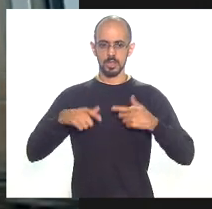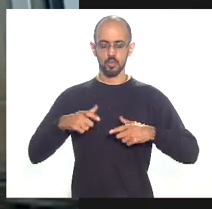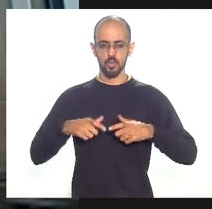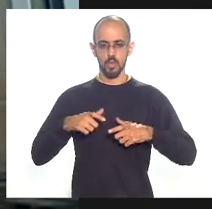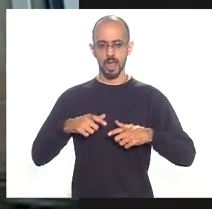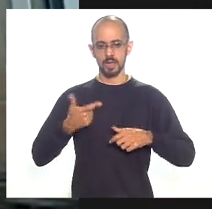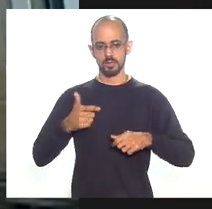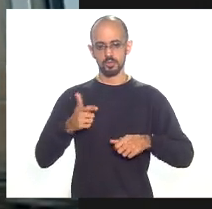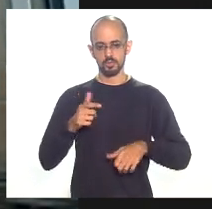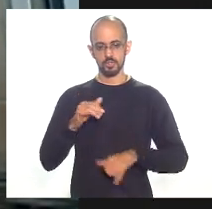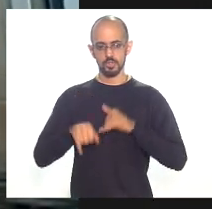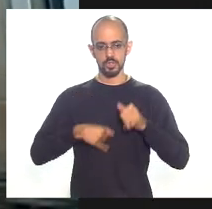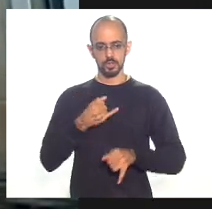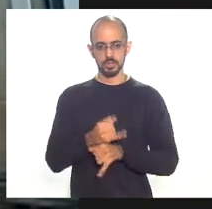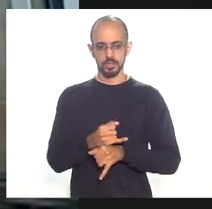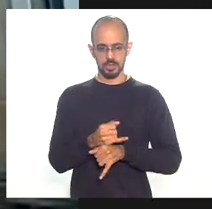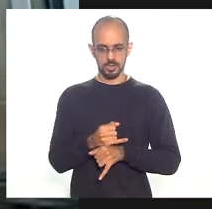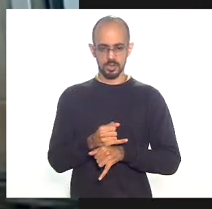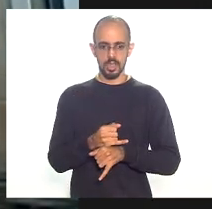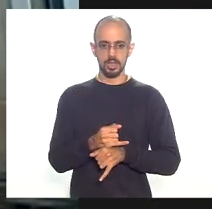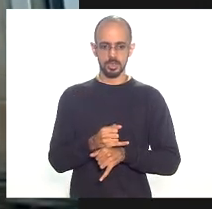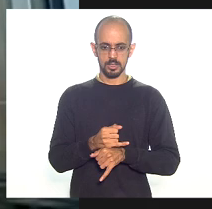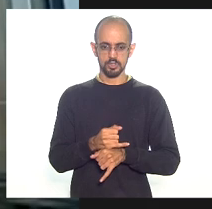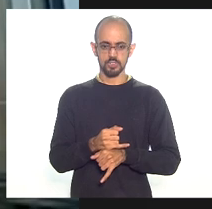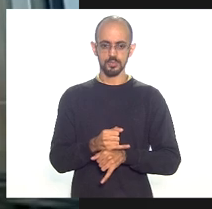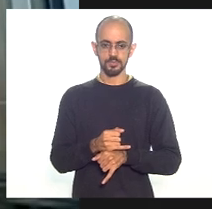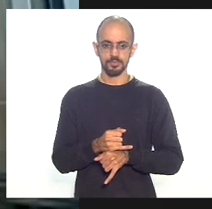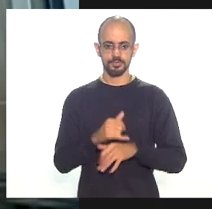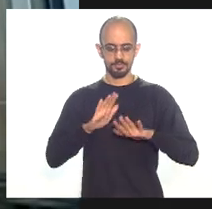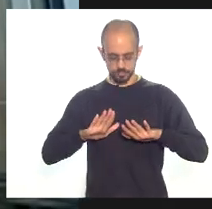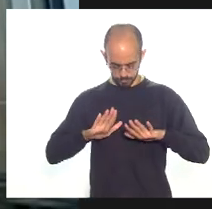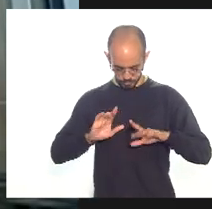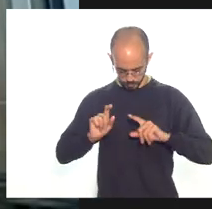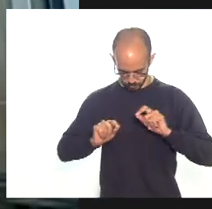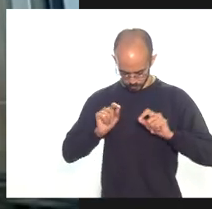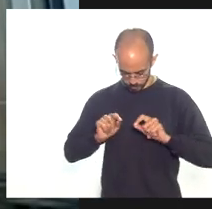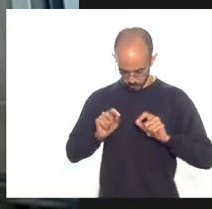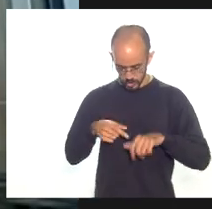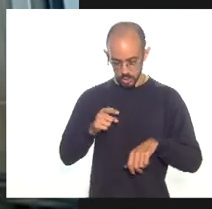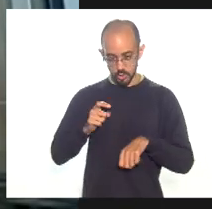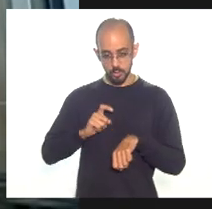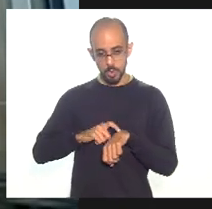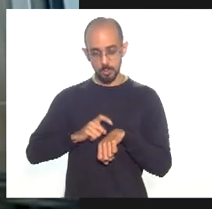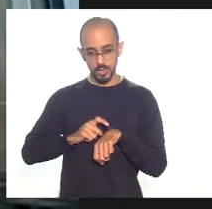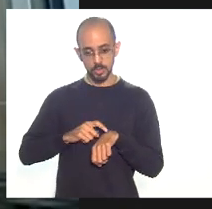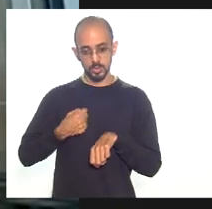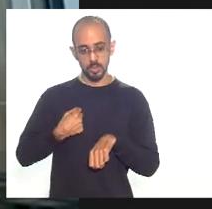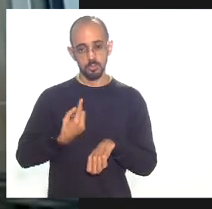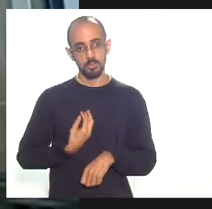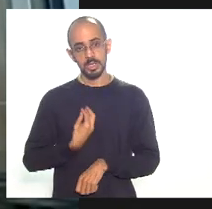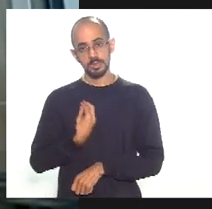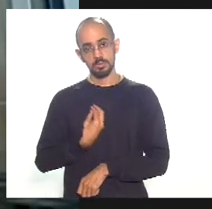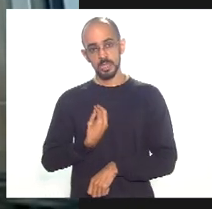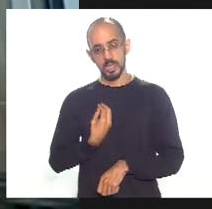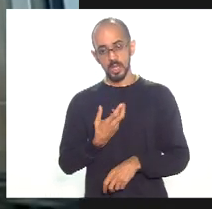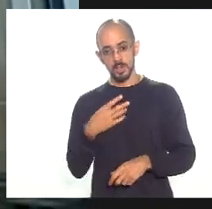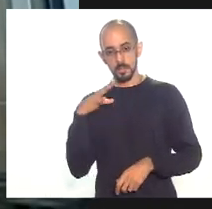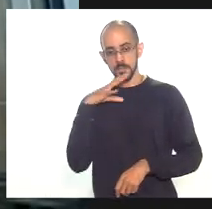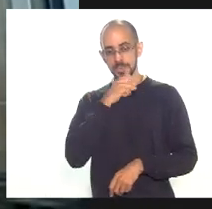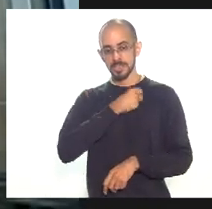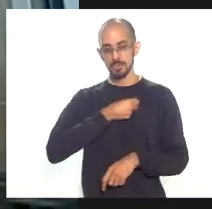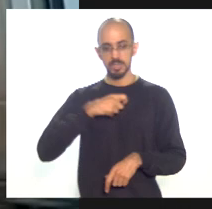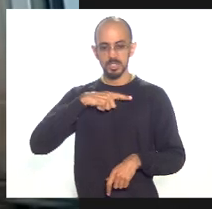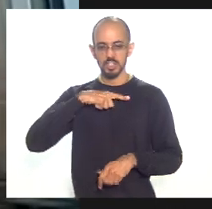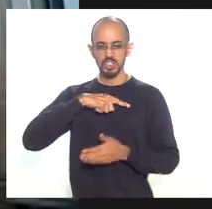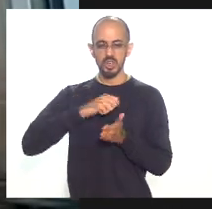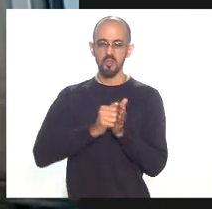tinha a internet funcionar adequadamente mas no momento que eu participei deputada Marta Rocha eu vi que eram muitos muitos